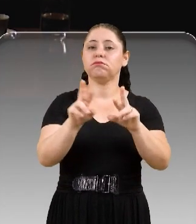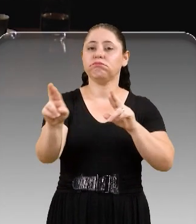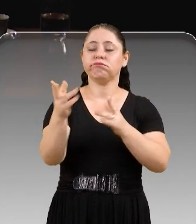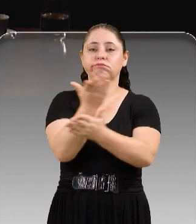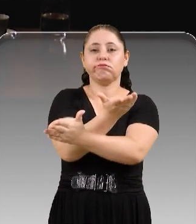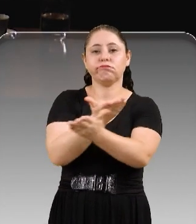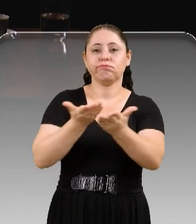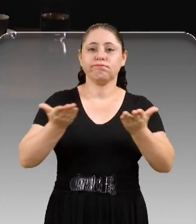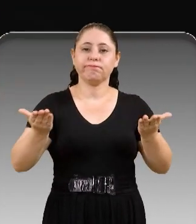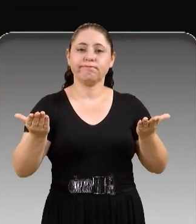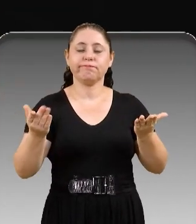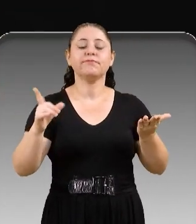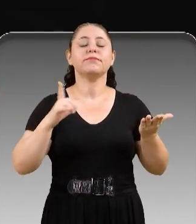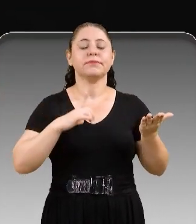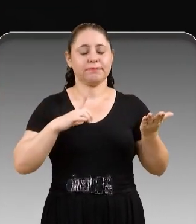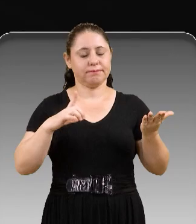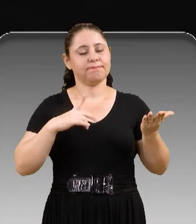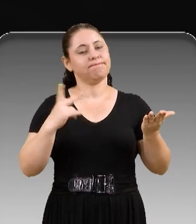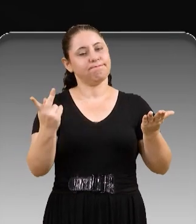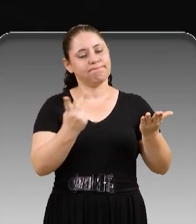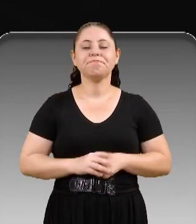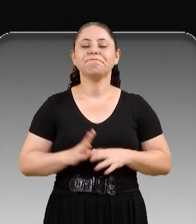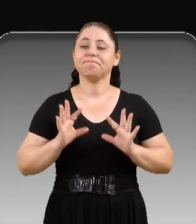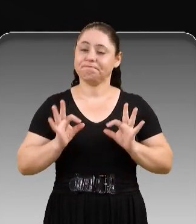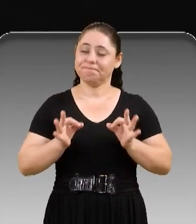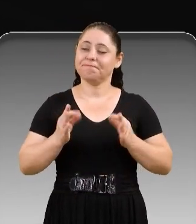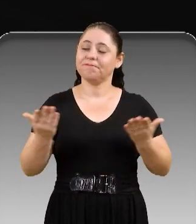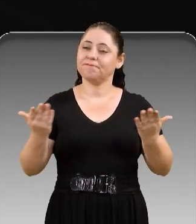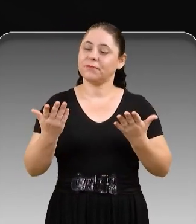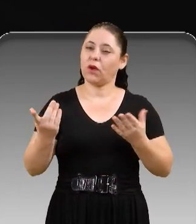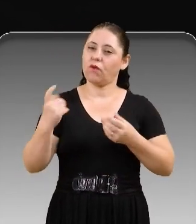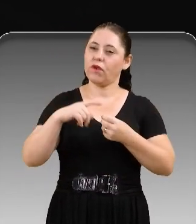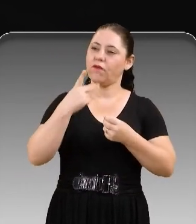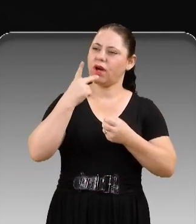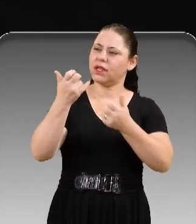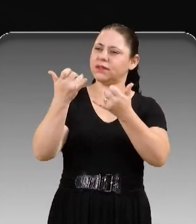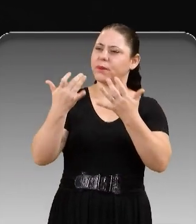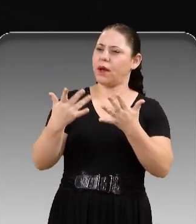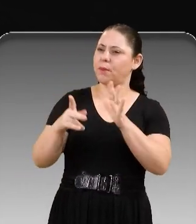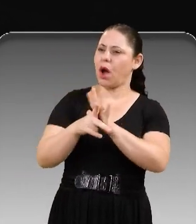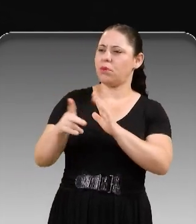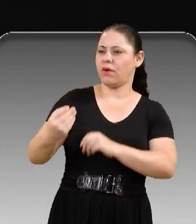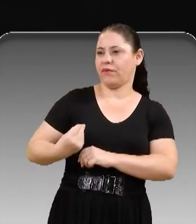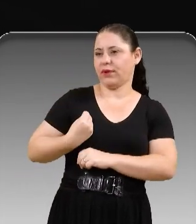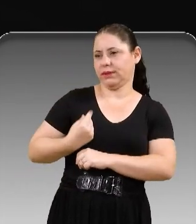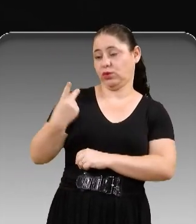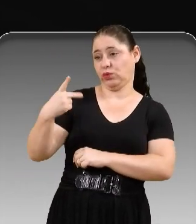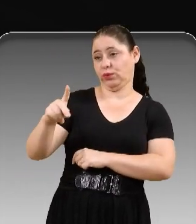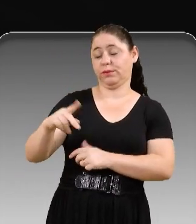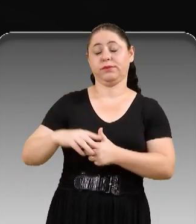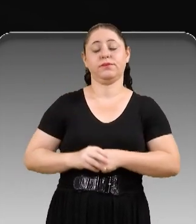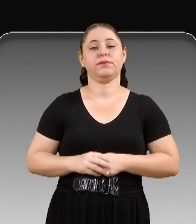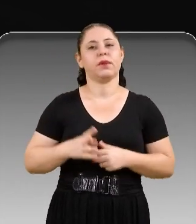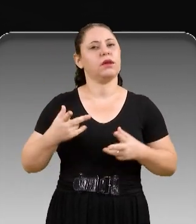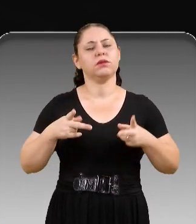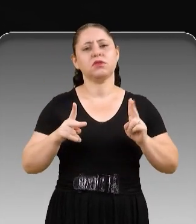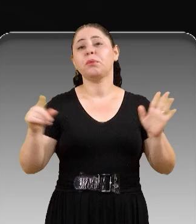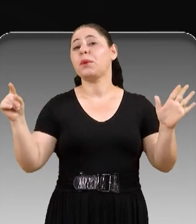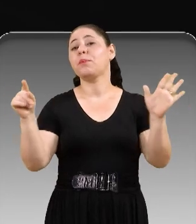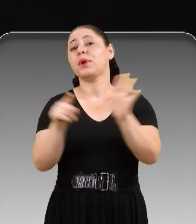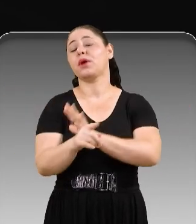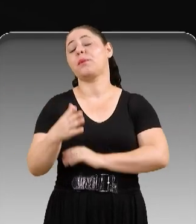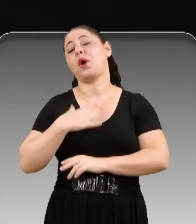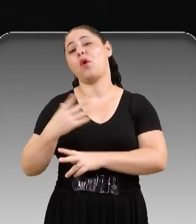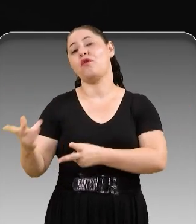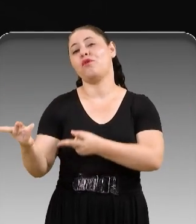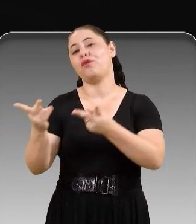Judiciário e a sociedade. Certo. Agora voltando a falar sobre as suas questões pessoais, e eu sempre pergunto isso para os meus convidados